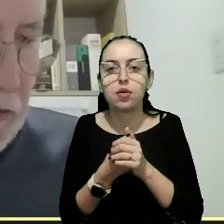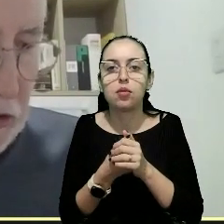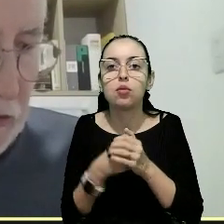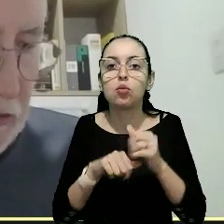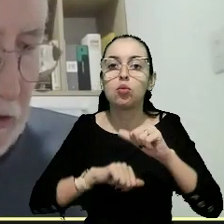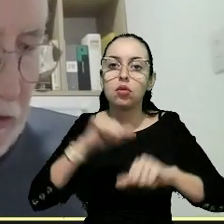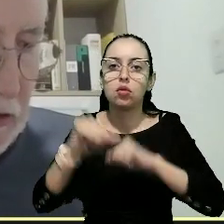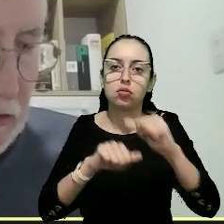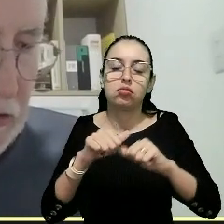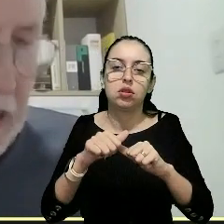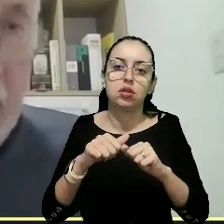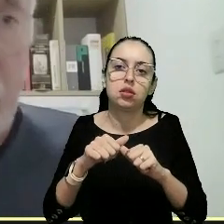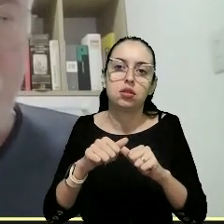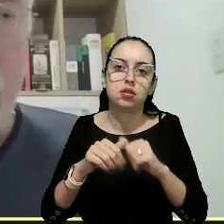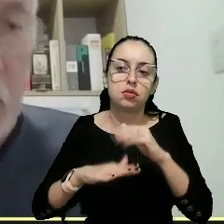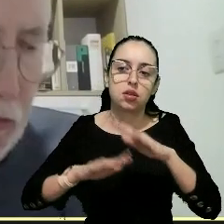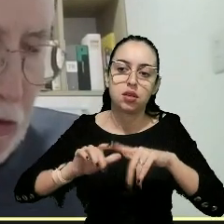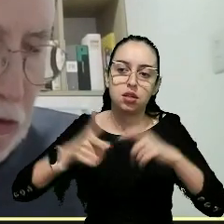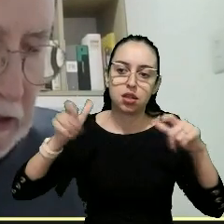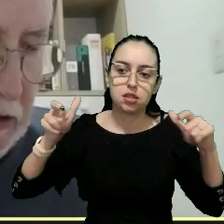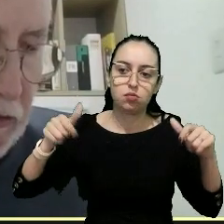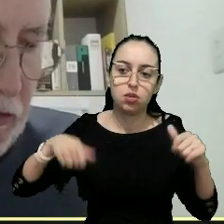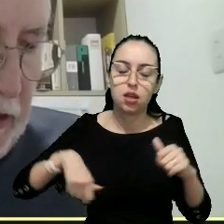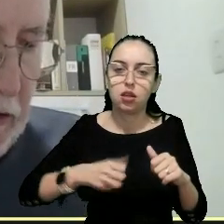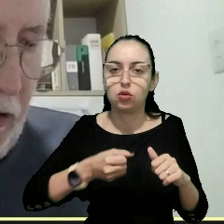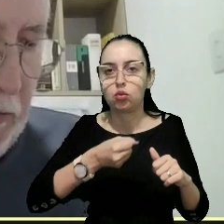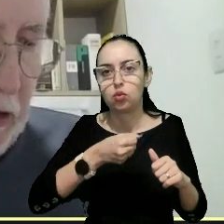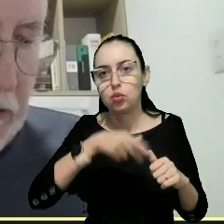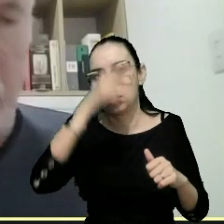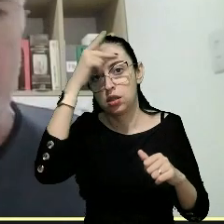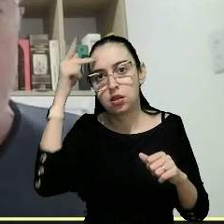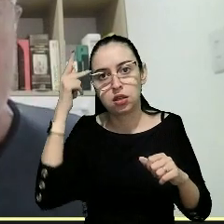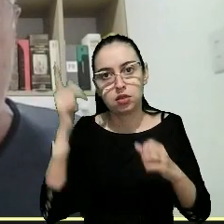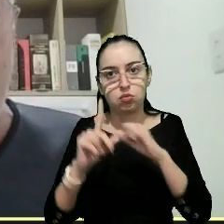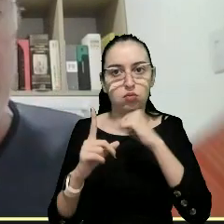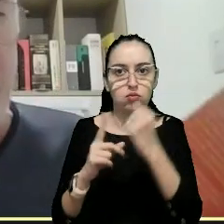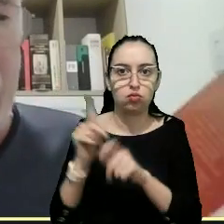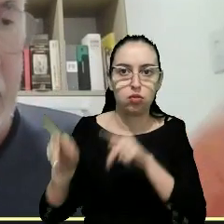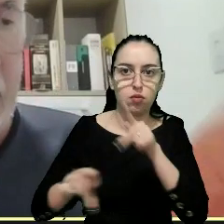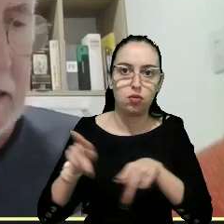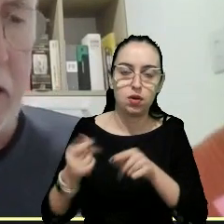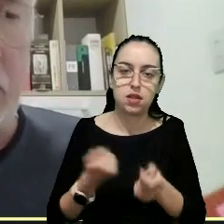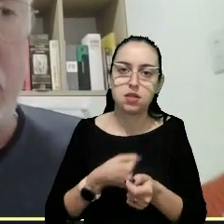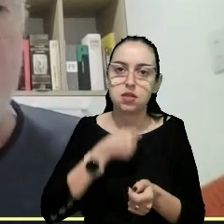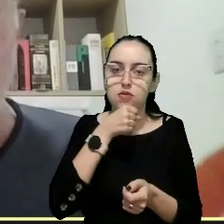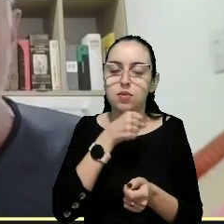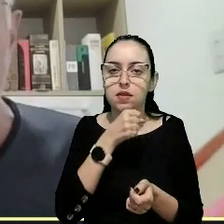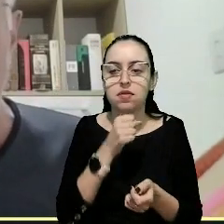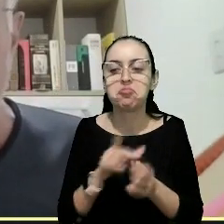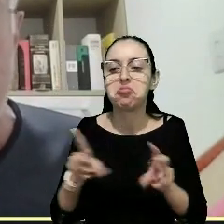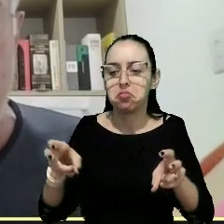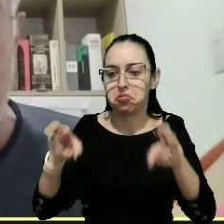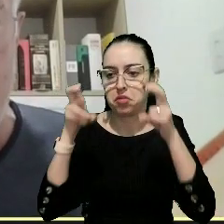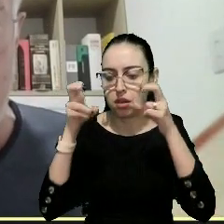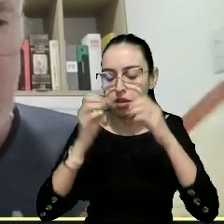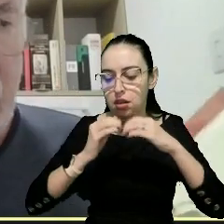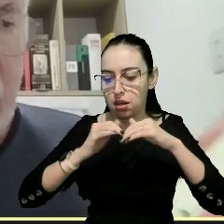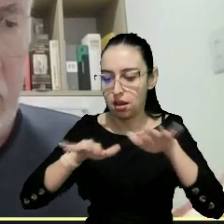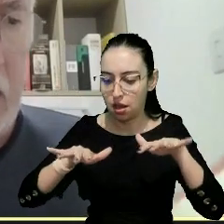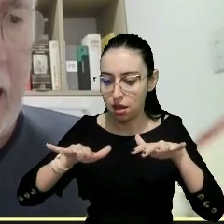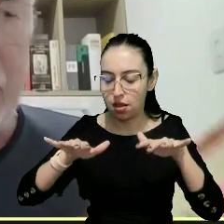chama, a Revolução dos Idosos, que o que muda, segundo ele, no aumento da população mais velha. Quer dizer, tem coisas muito